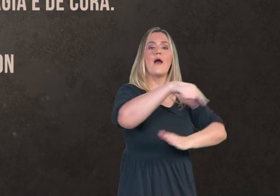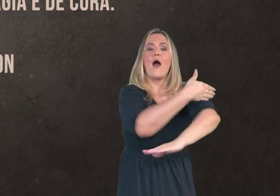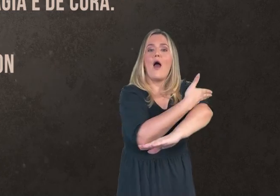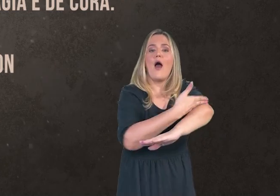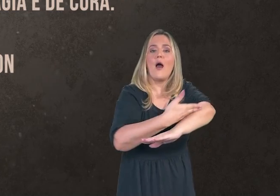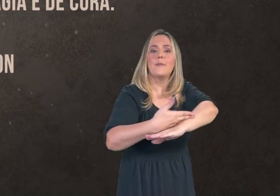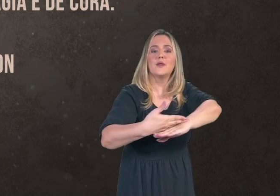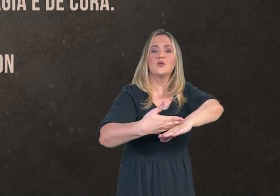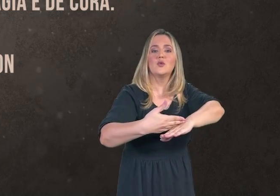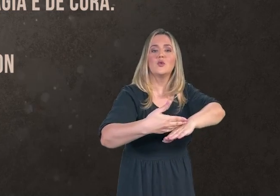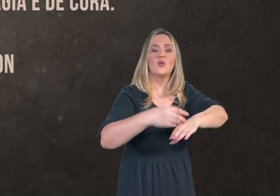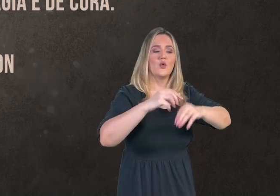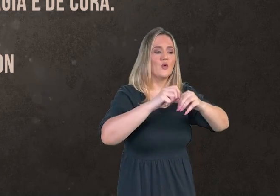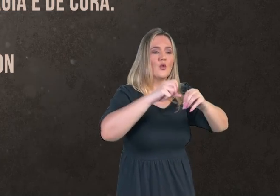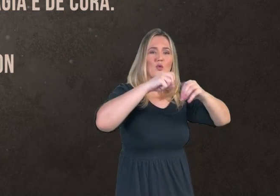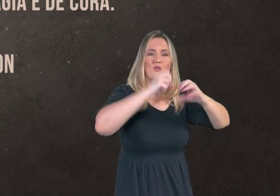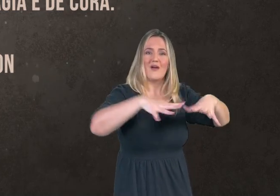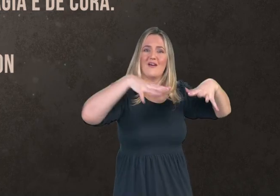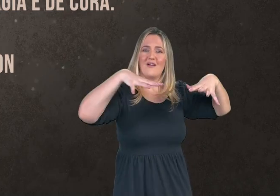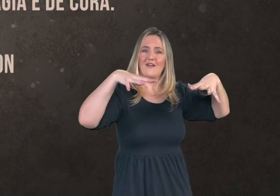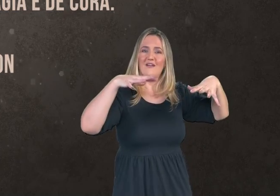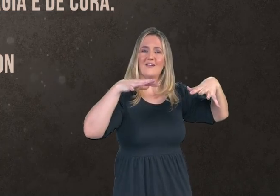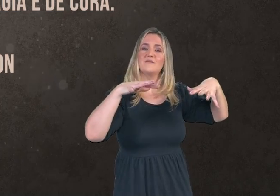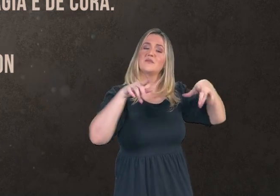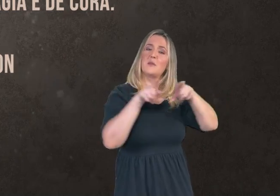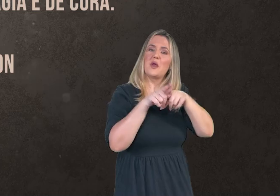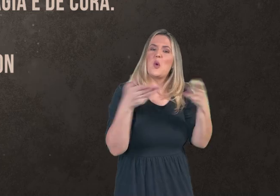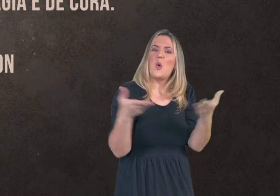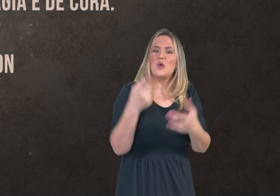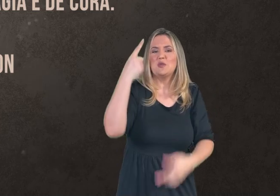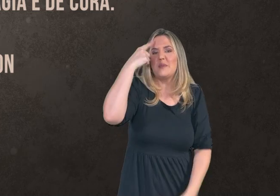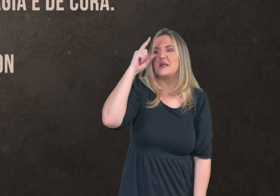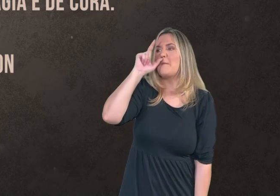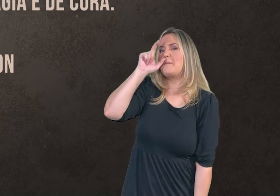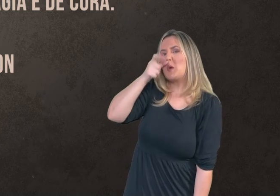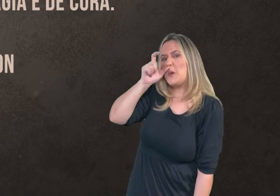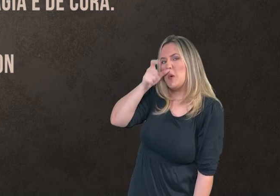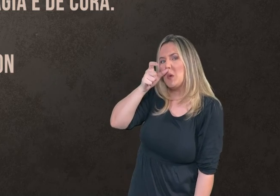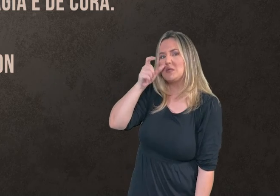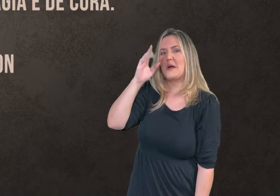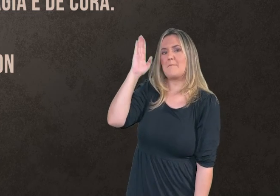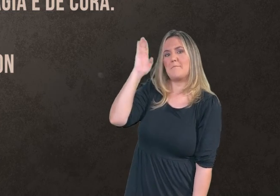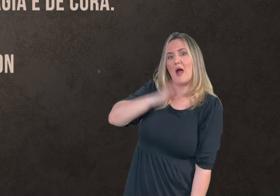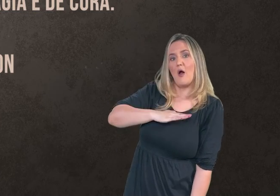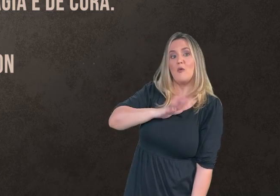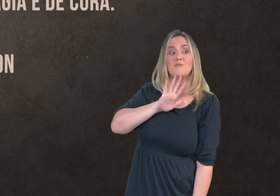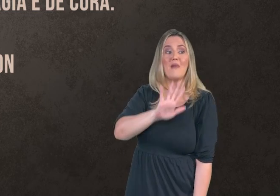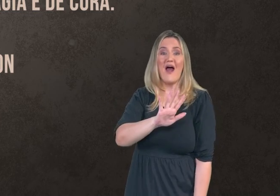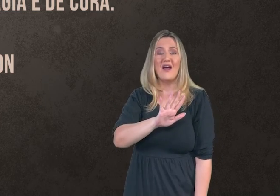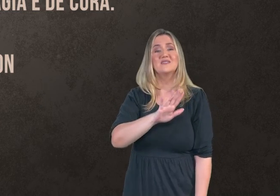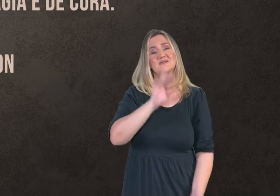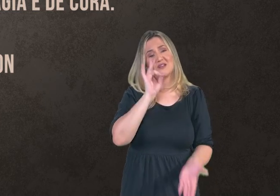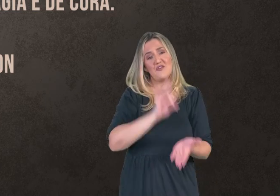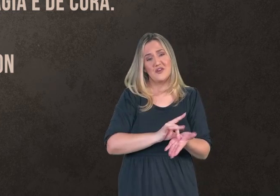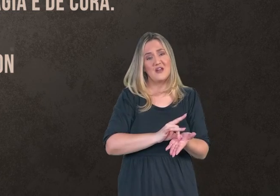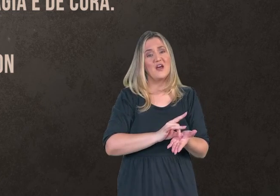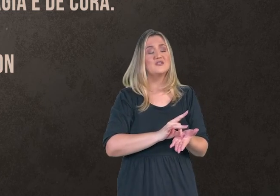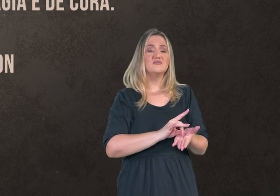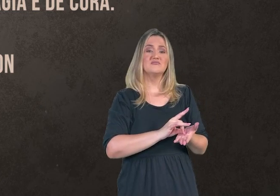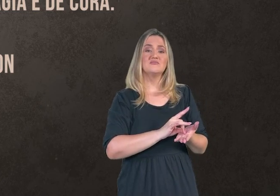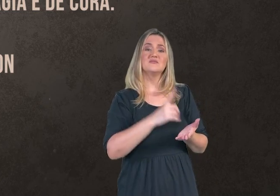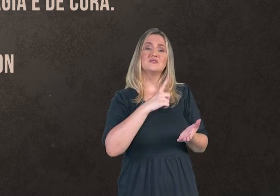pensamos em bruxas malvadas, mas de acordo com o Talmud, os feiticeiros estão, na verdade, aliados aos anjos. Na tradição